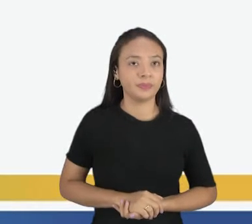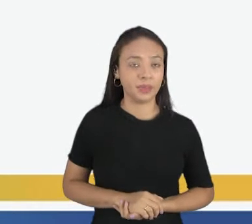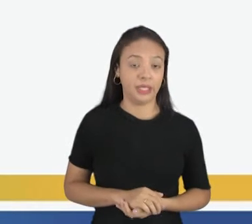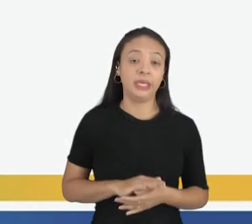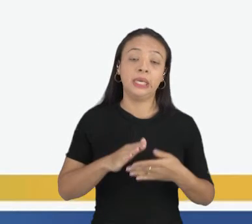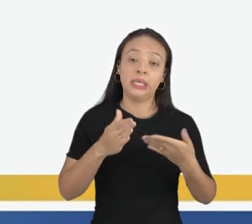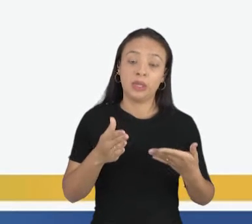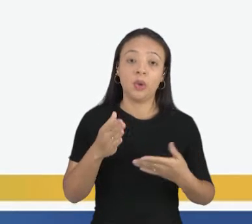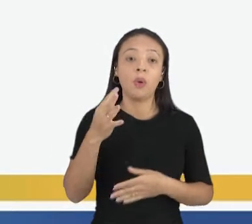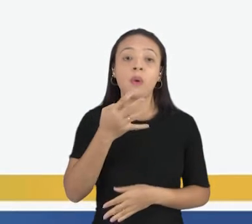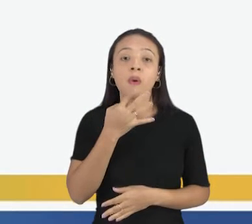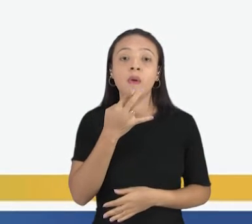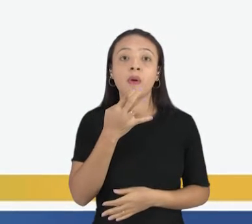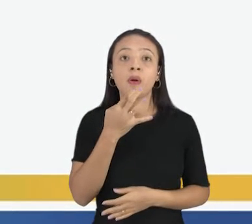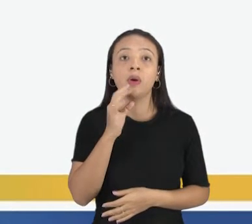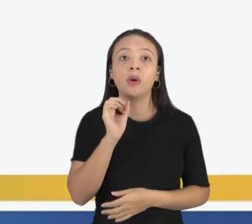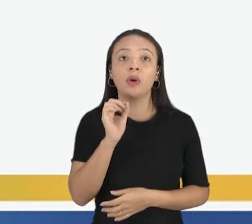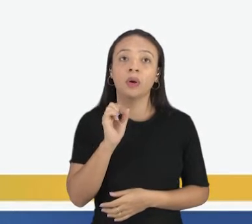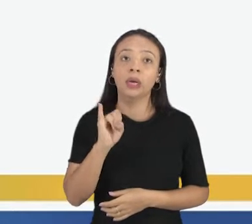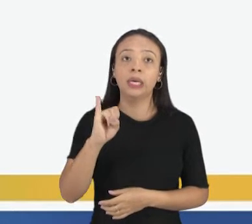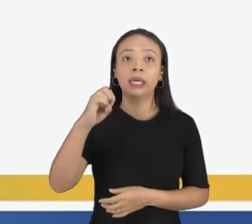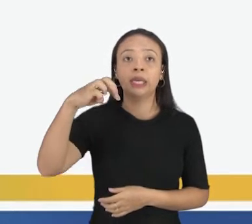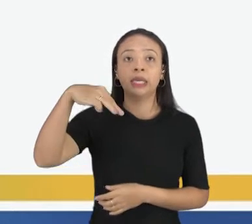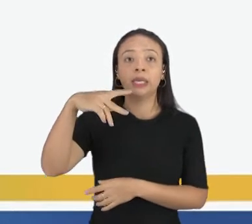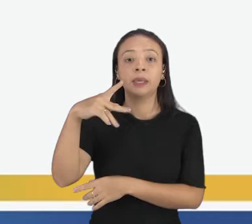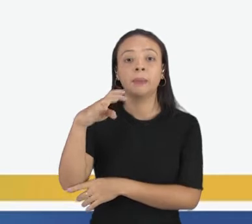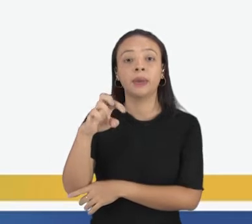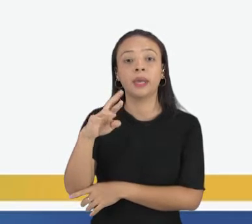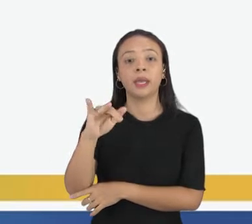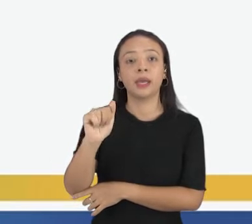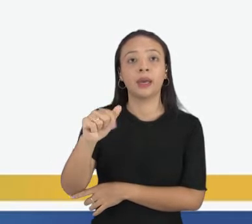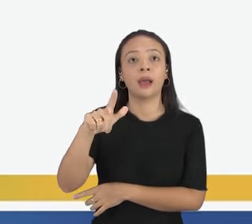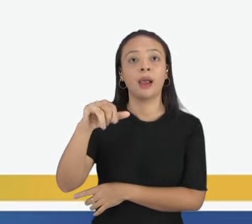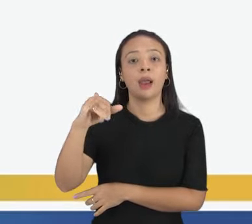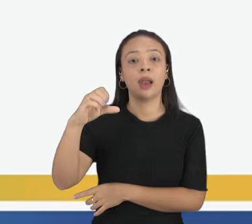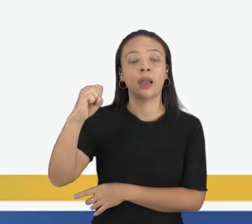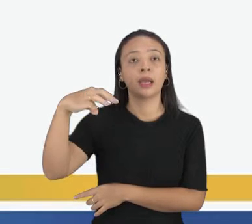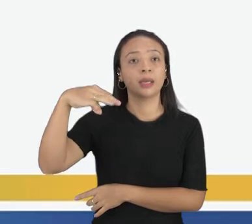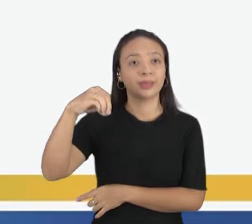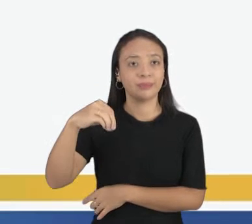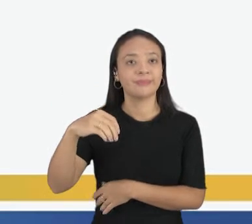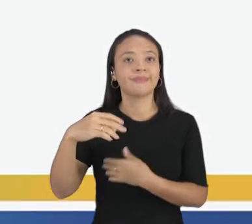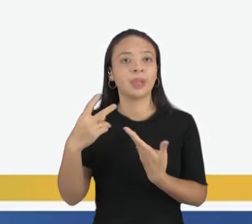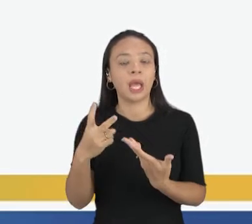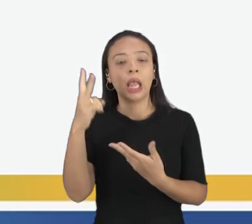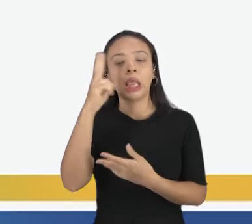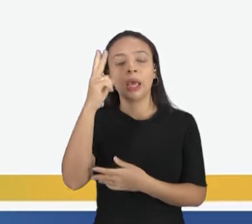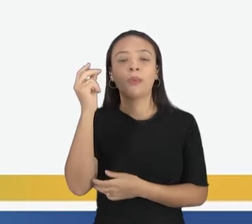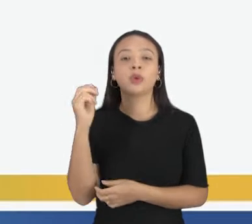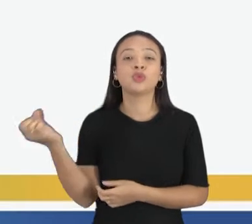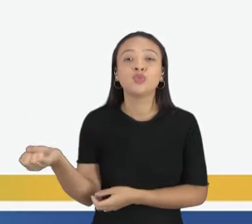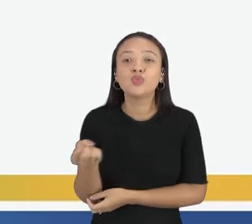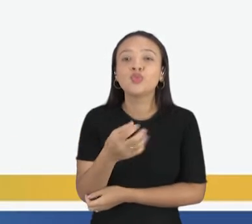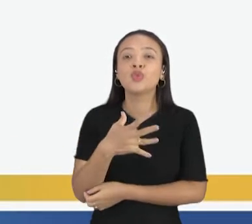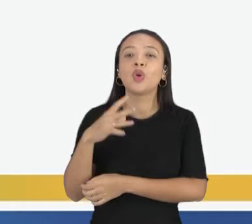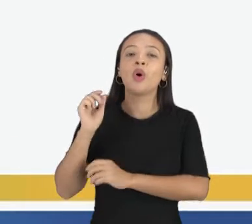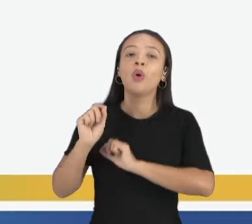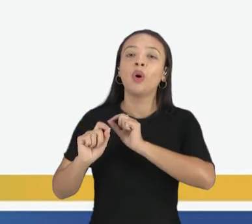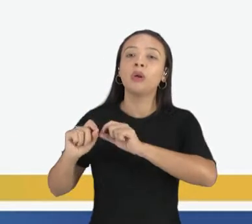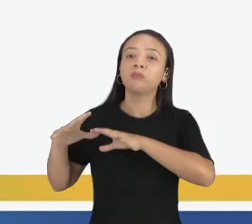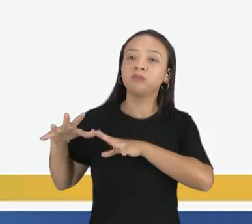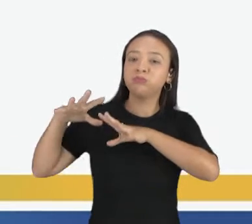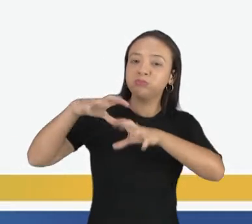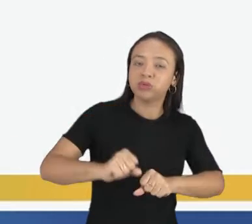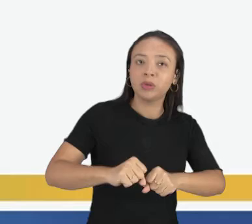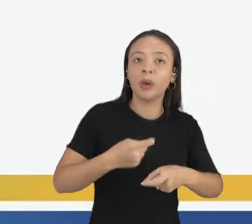né, como imperialismo ou neocolonialismo, fazendo então alusão ao colonialismo, né? A gente tem esse imperialismo porque essas